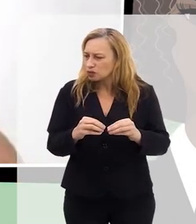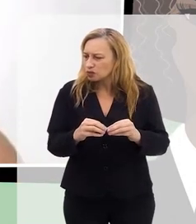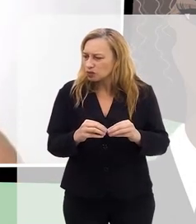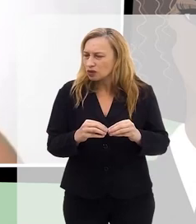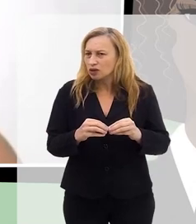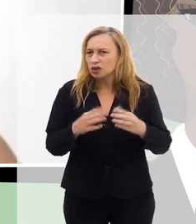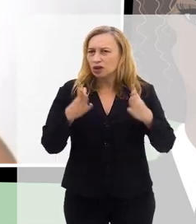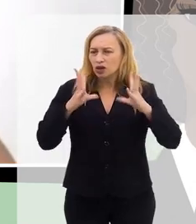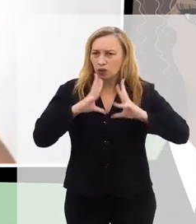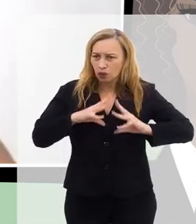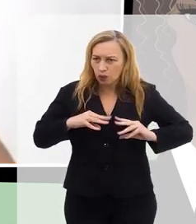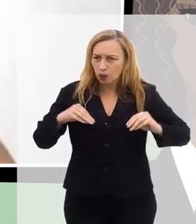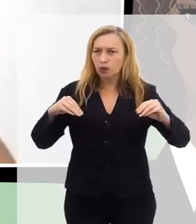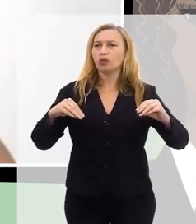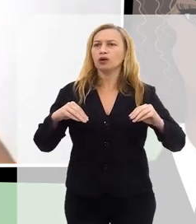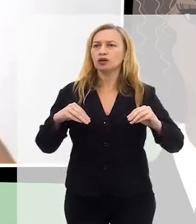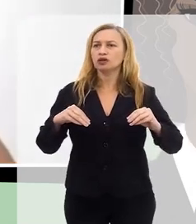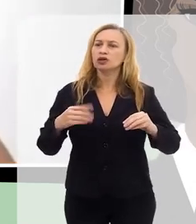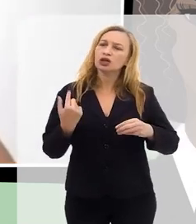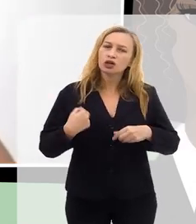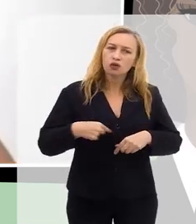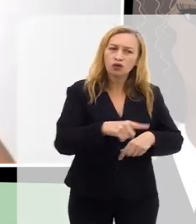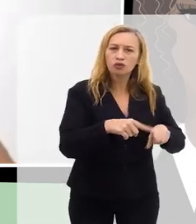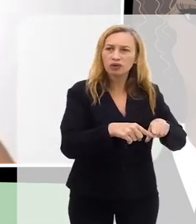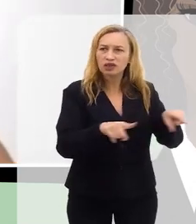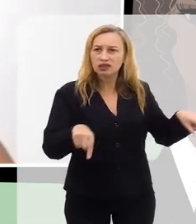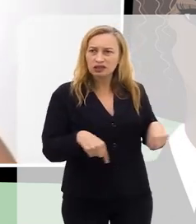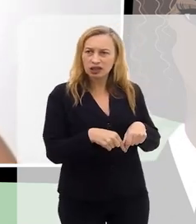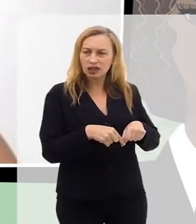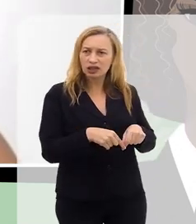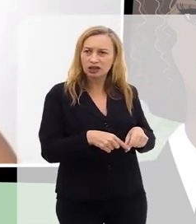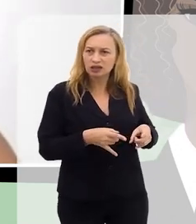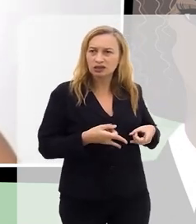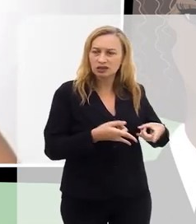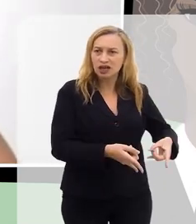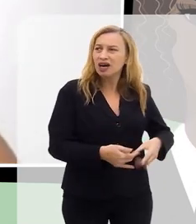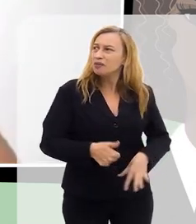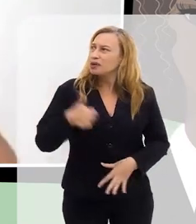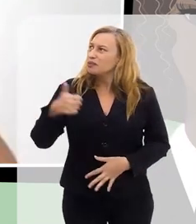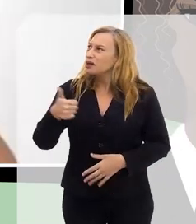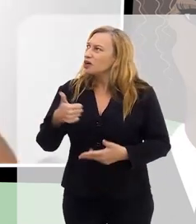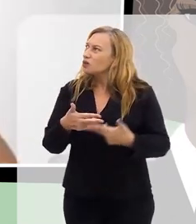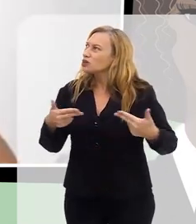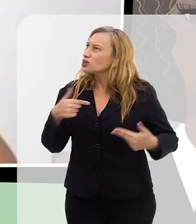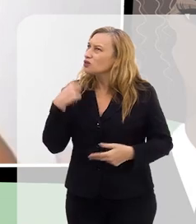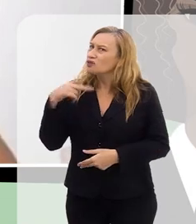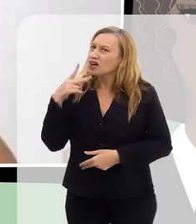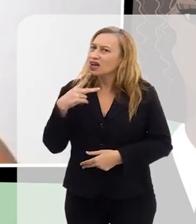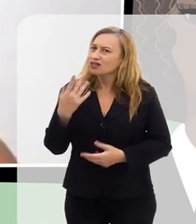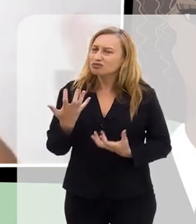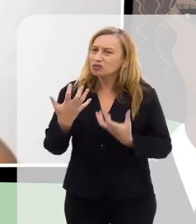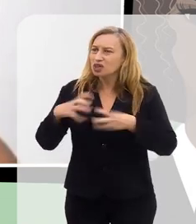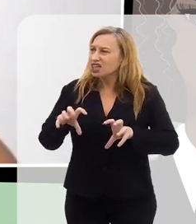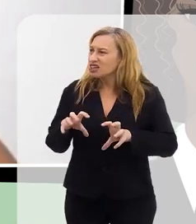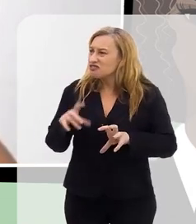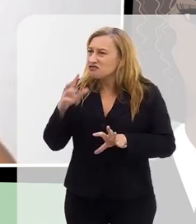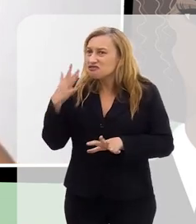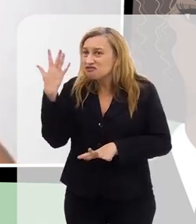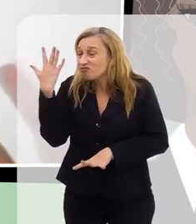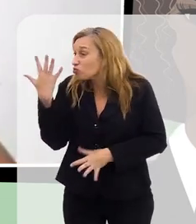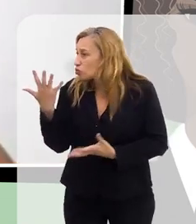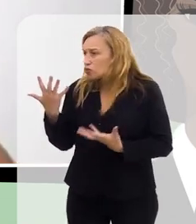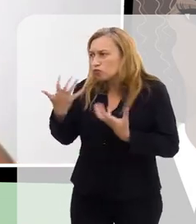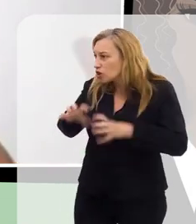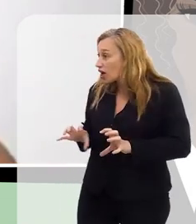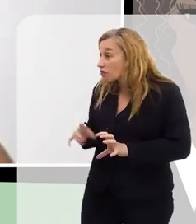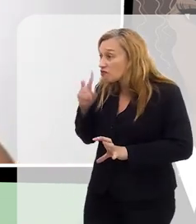a medicação passou, a anestesia passou e eu fui para o parto, eu lembro que a primeira coisa que eu disse era que eu não queria ver ninguém chorando. Eu